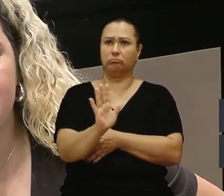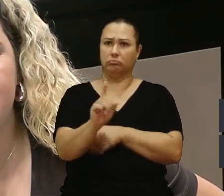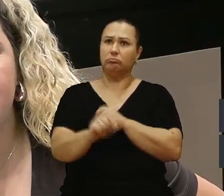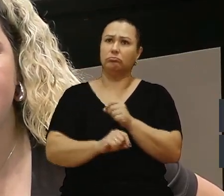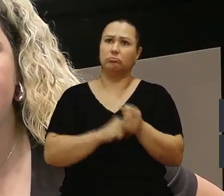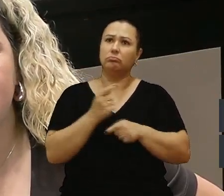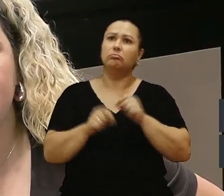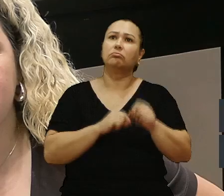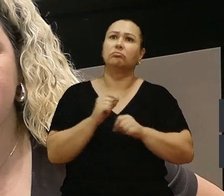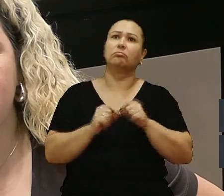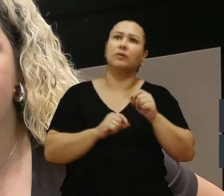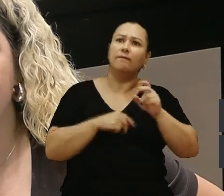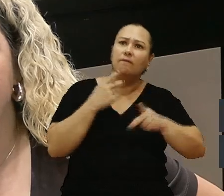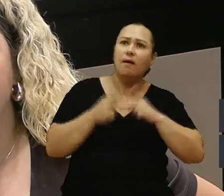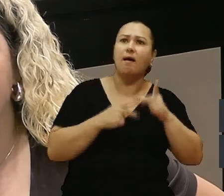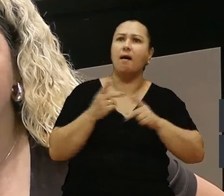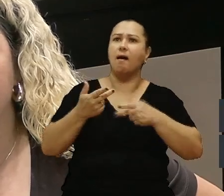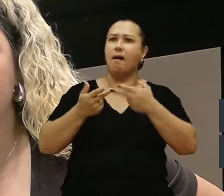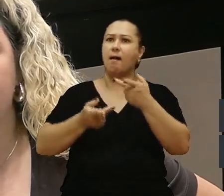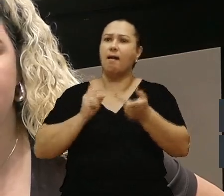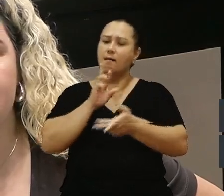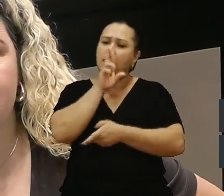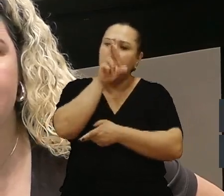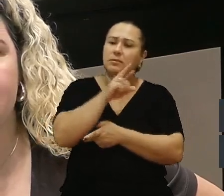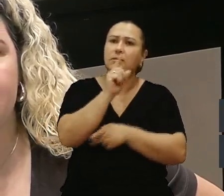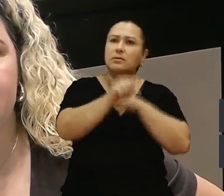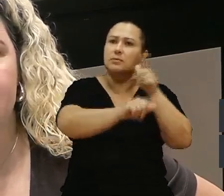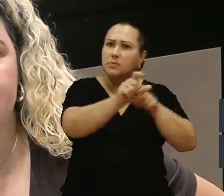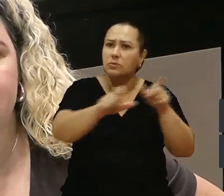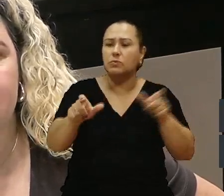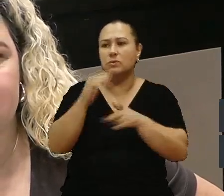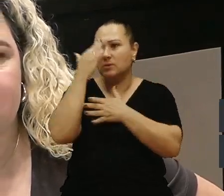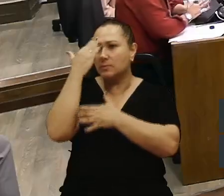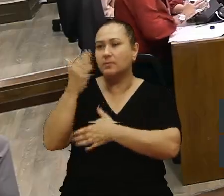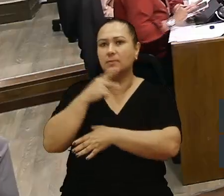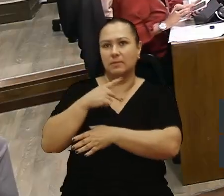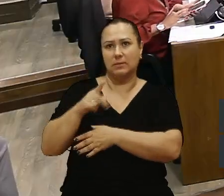fala, nem têm propriedade para falar e se representam as pessoas. Obrigado, presidente. Obrigado, vereador Iago.